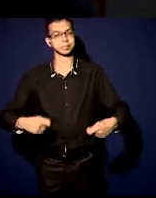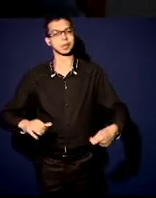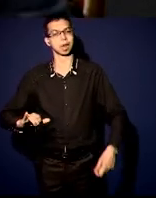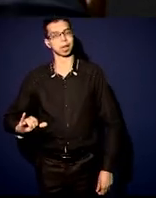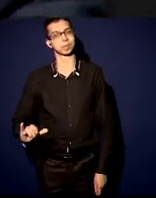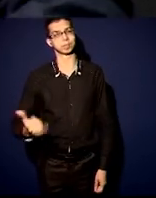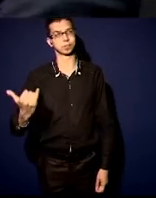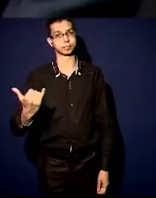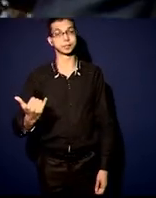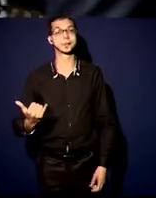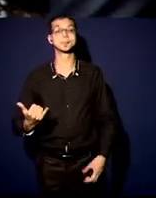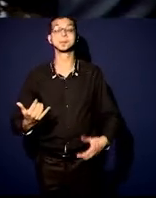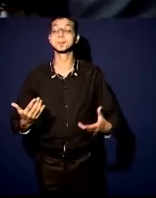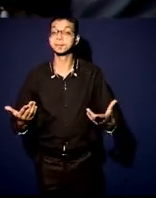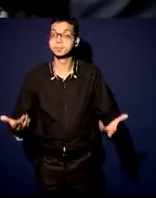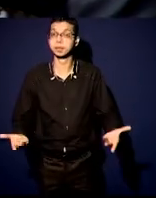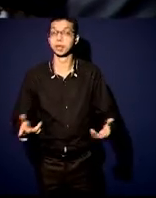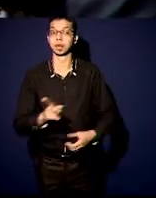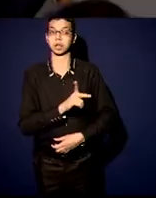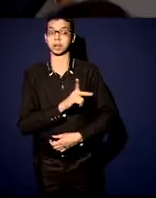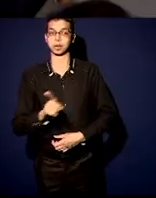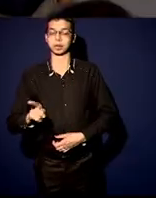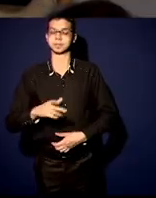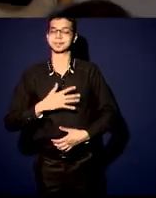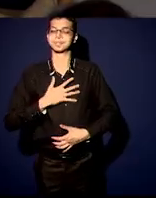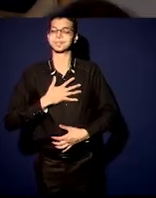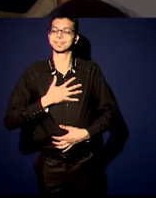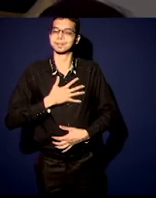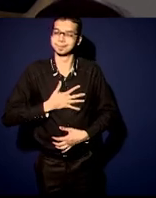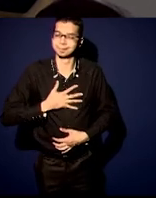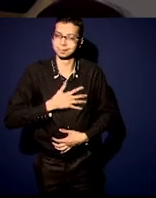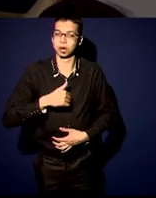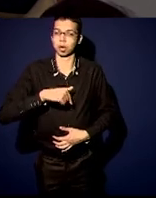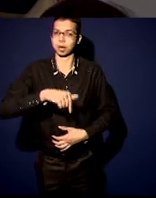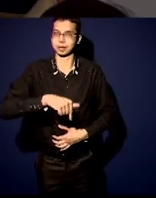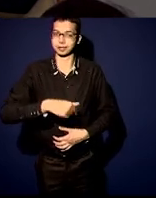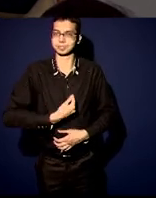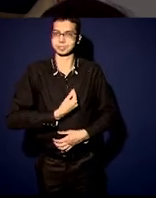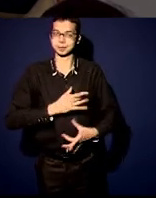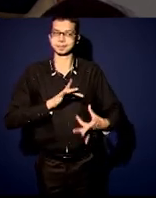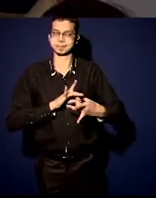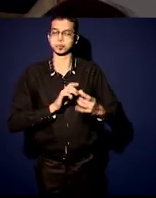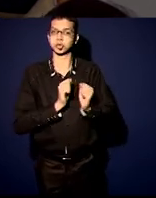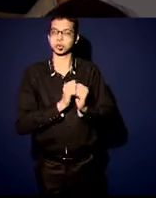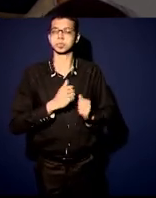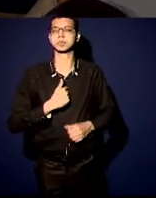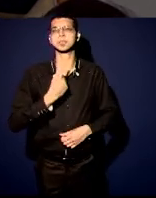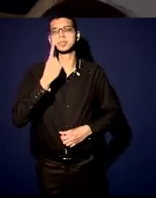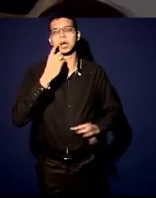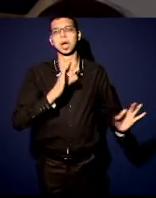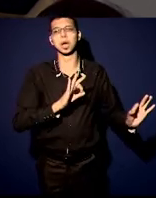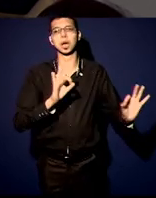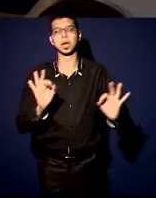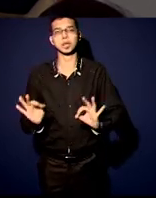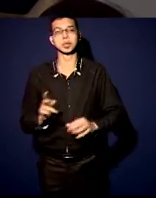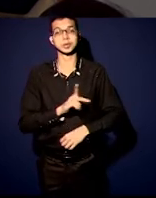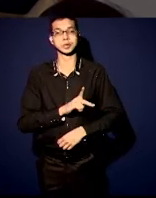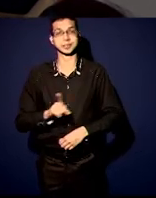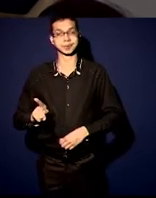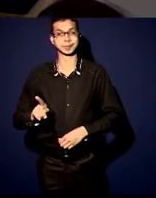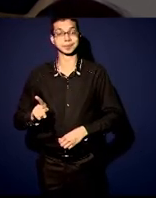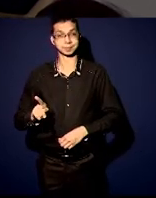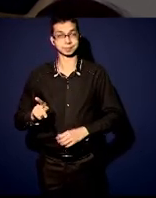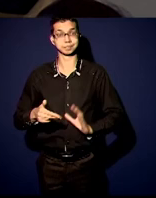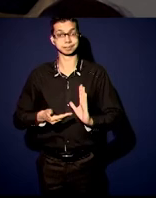prazer estar com o senhor aqui eu acompanho as eleições da presidência da câmara desde 1981